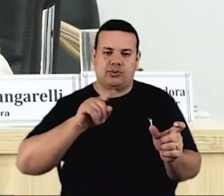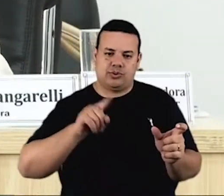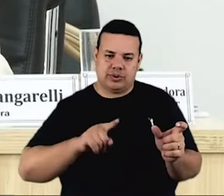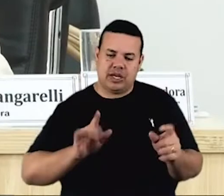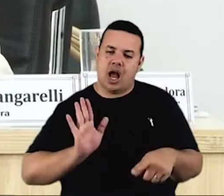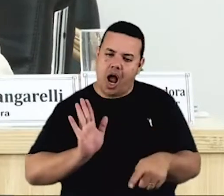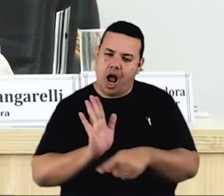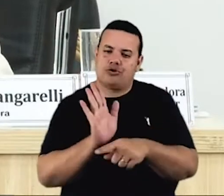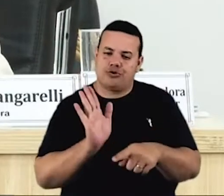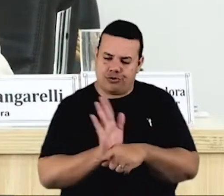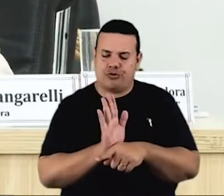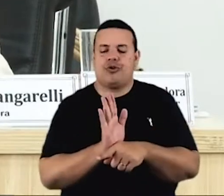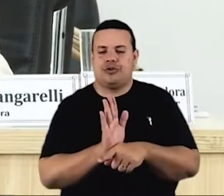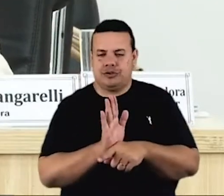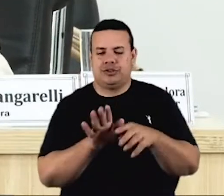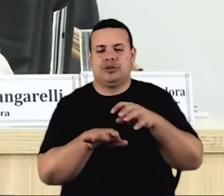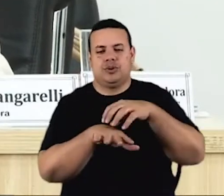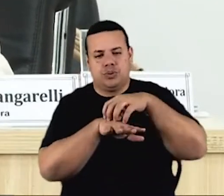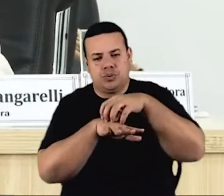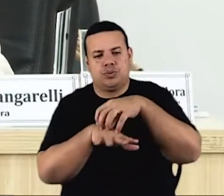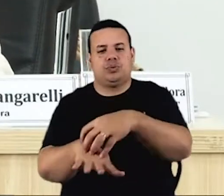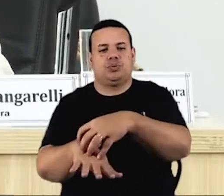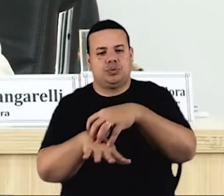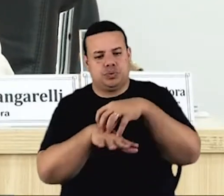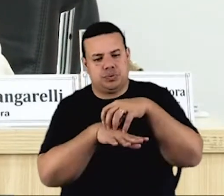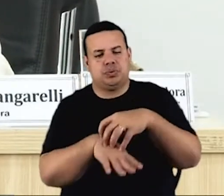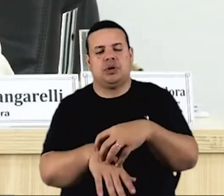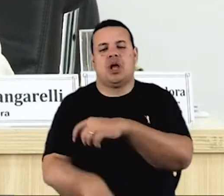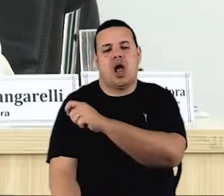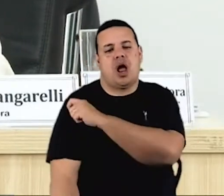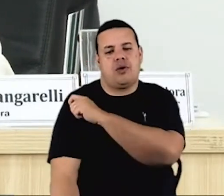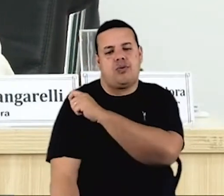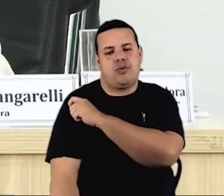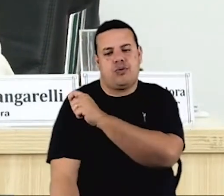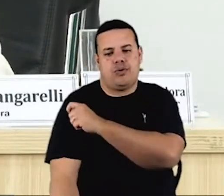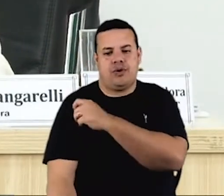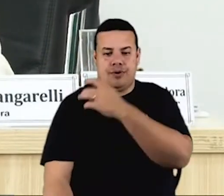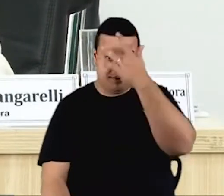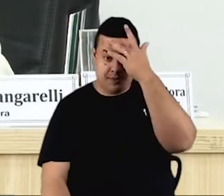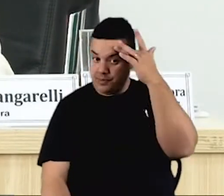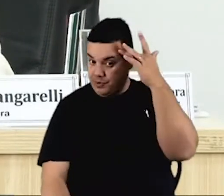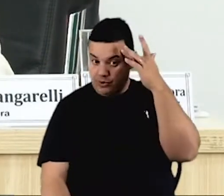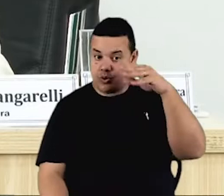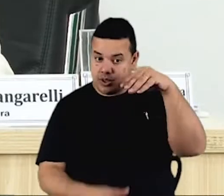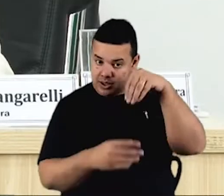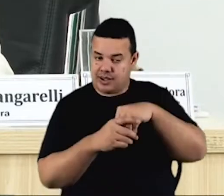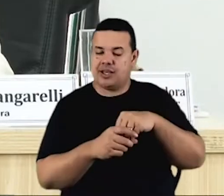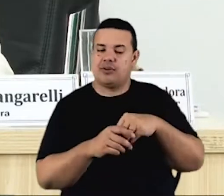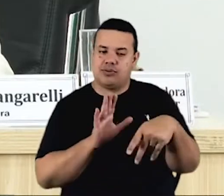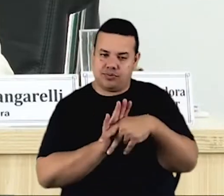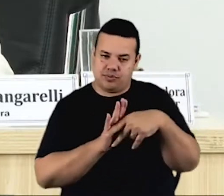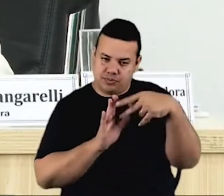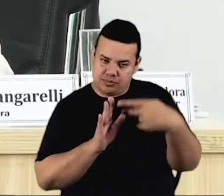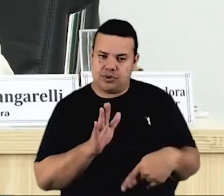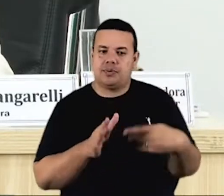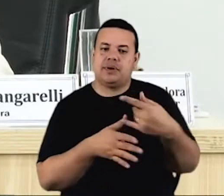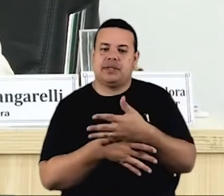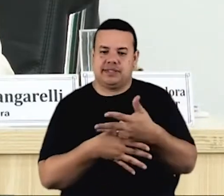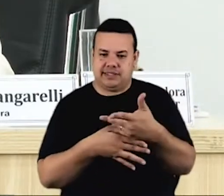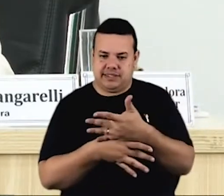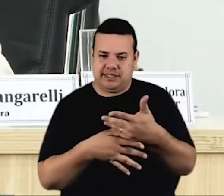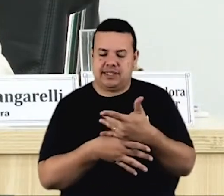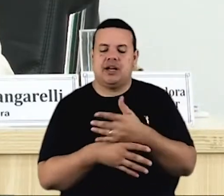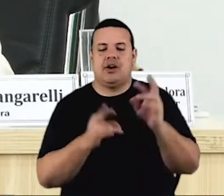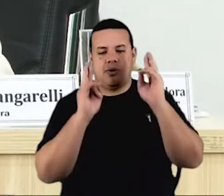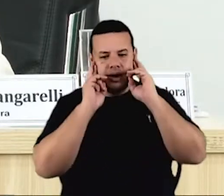tempo transportando nossos alunos e pessoas dentro da nossa cidade? O nosso respeito, então, à família e os